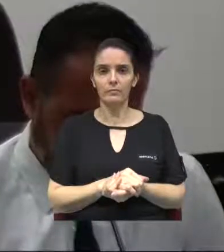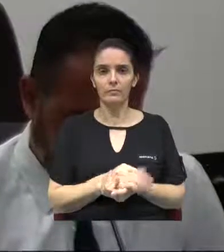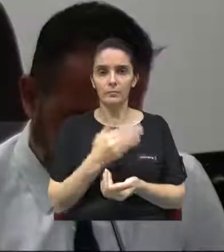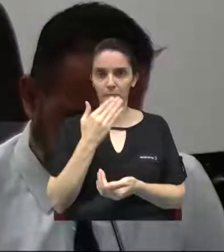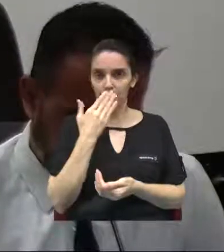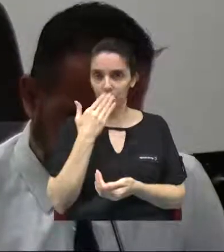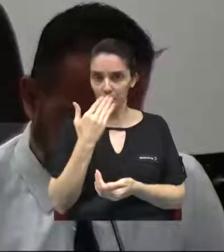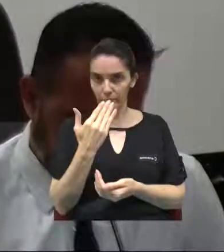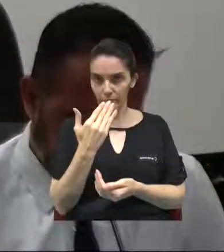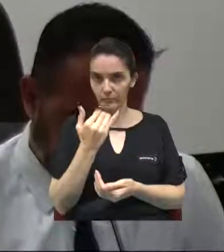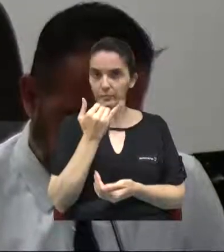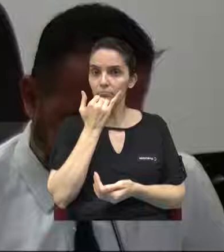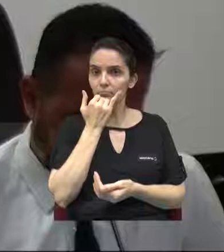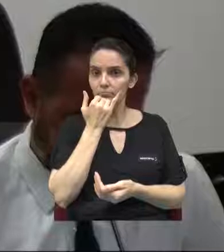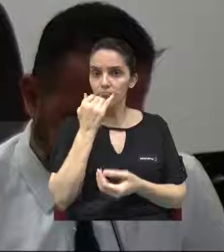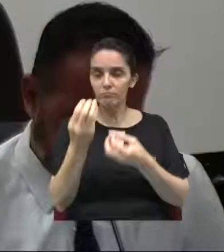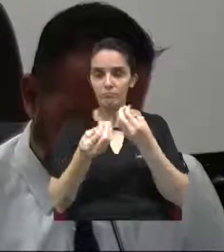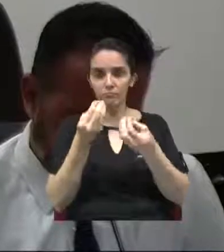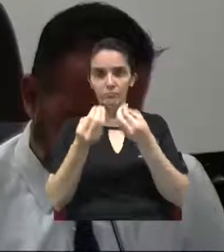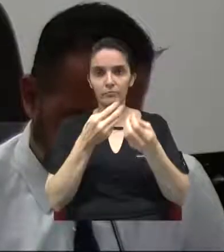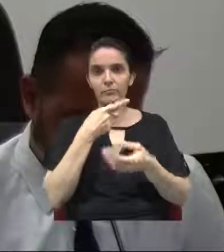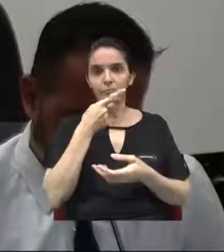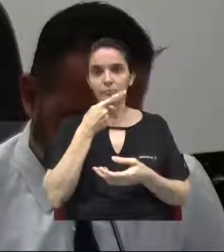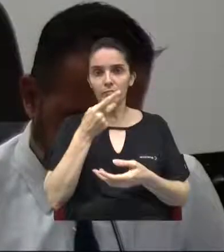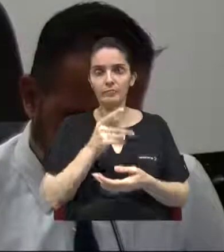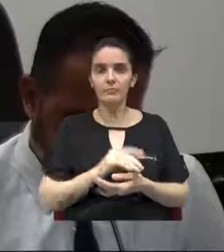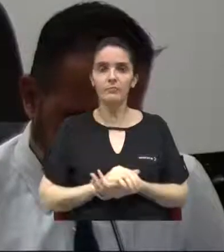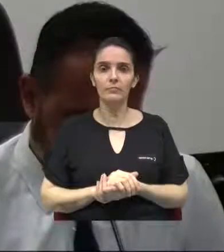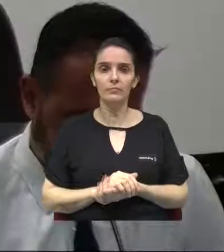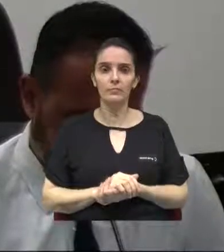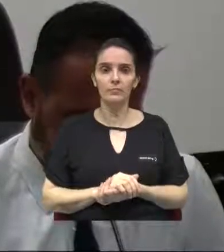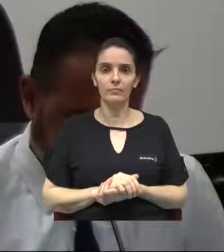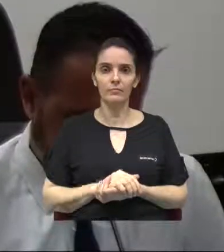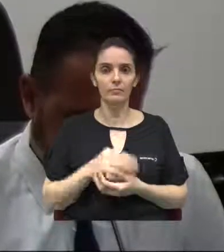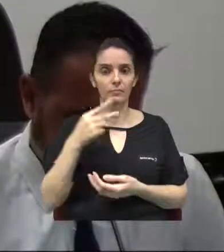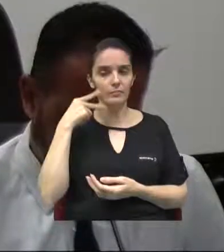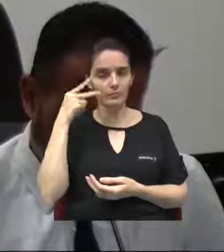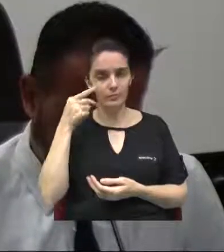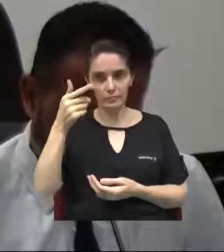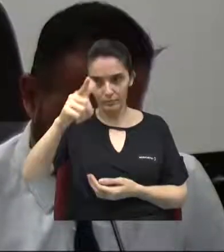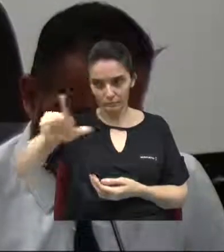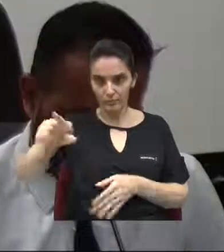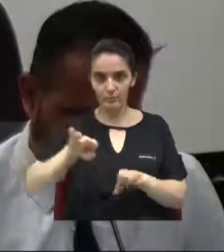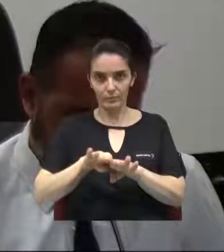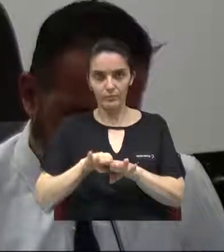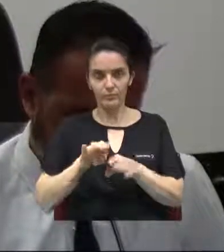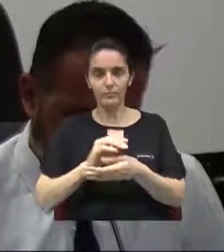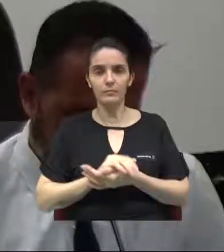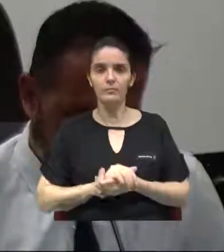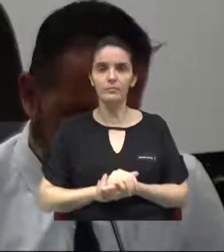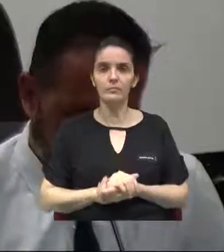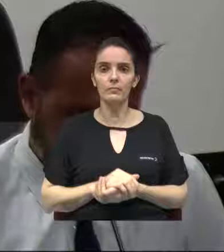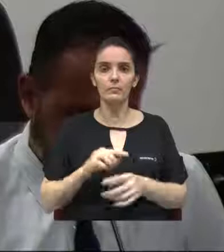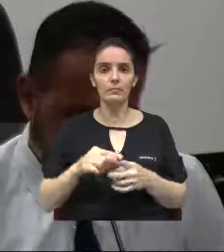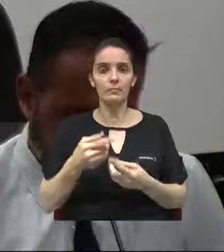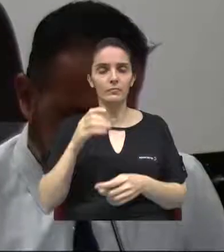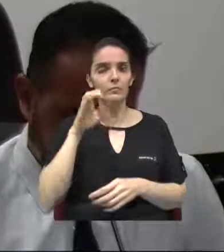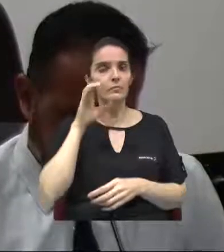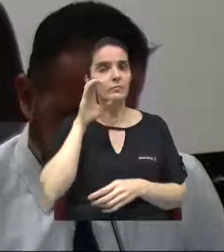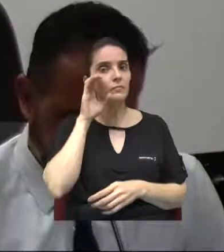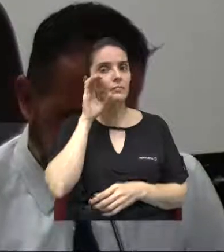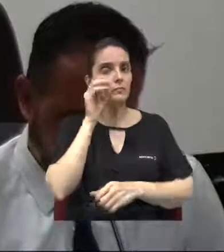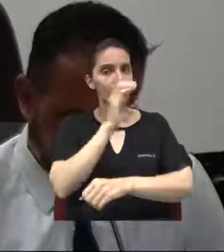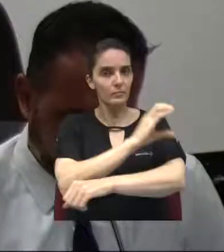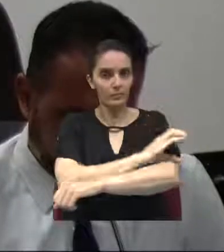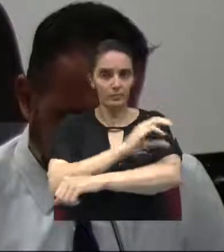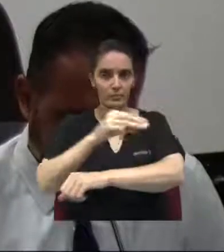da forma que falei, e a nobre vereadora também. Mas, quando estive no CEPROSOM, o